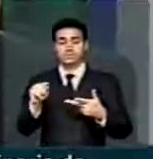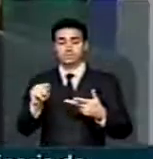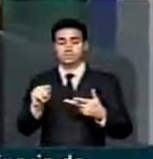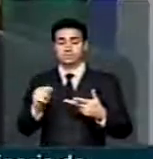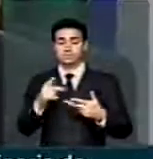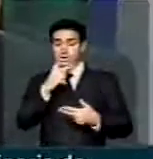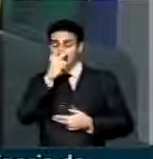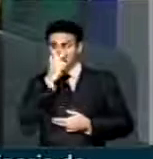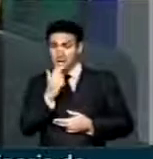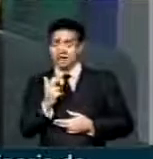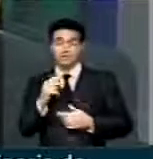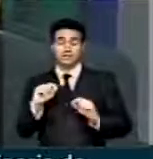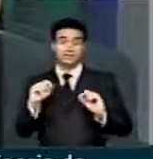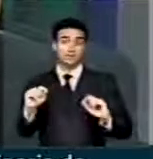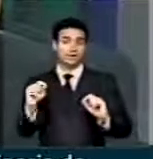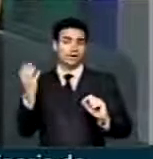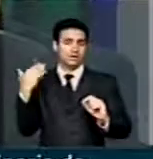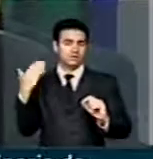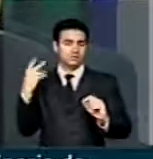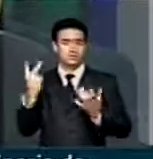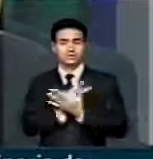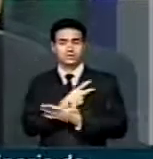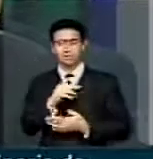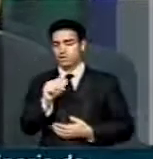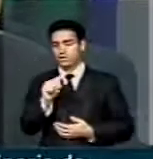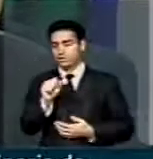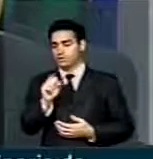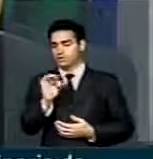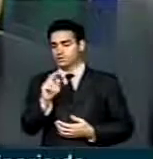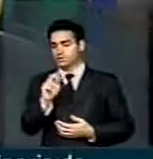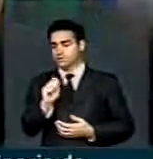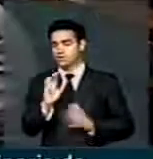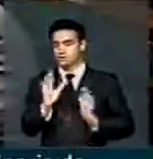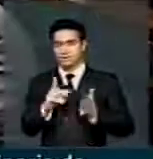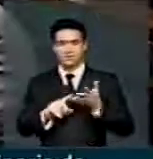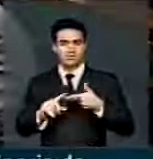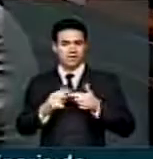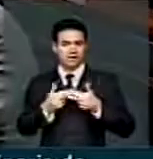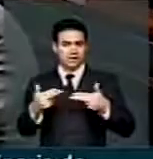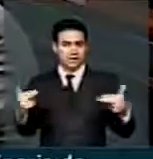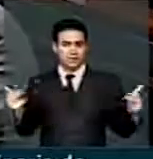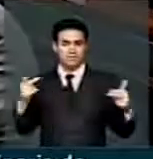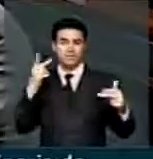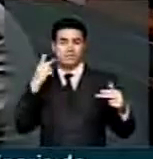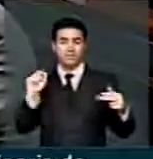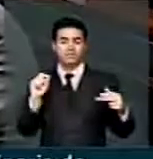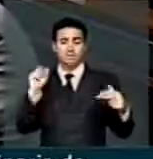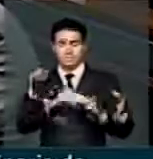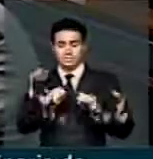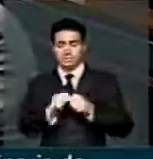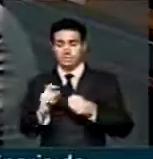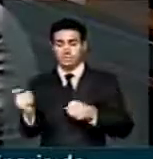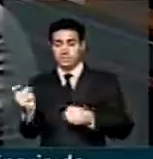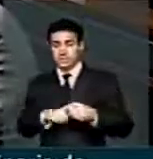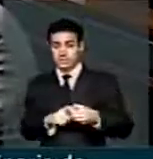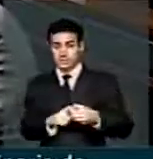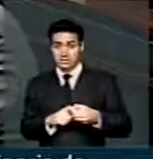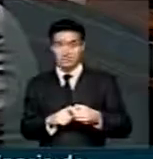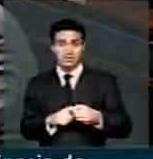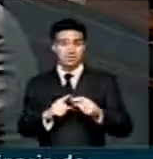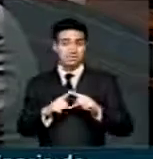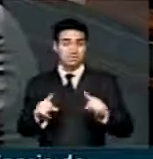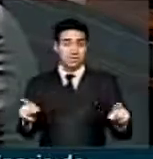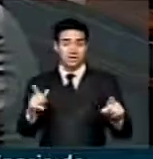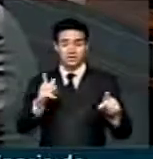que se tem é que, à época, a Astra impôs várias condições à Petrobras para firmar a parceria. Todavia,